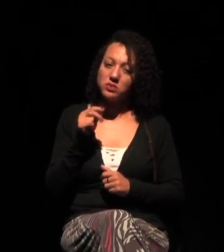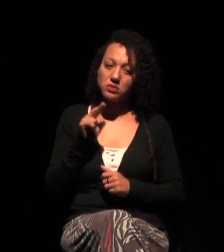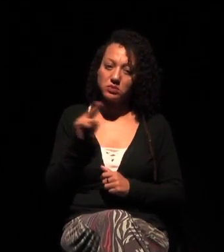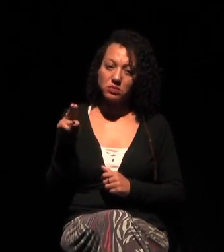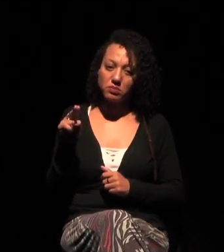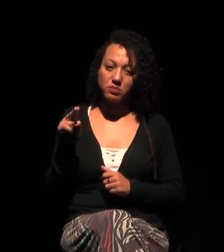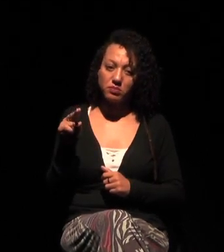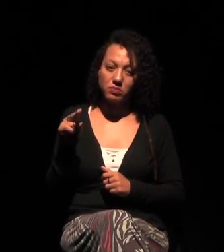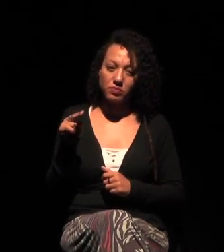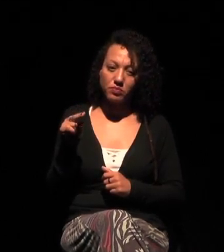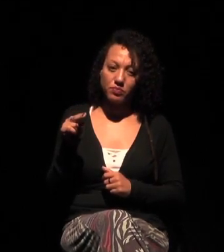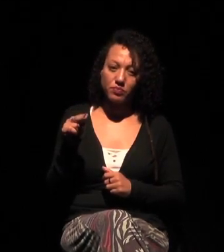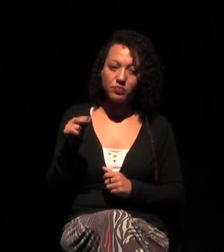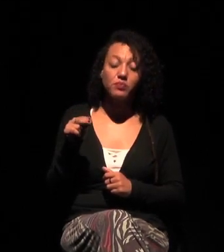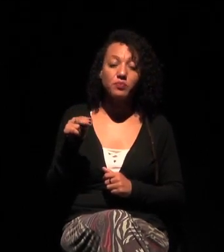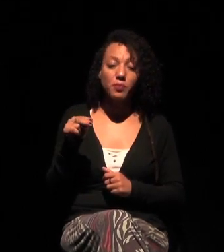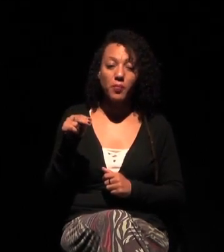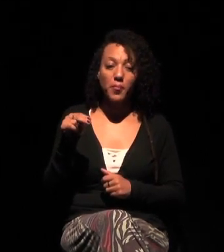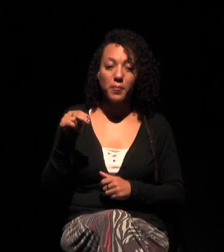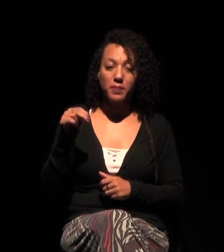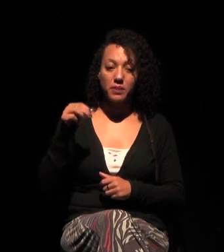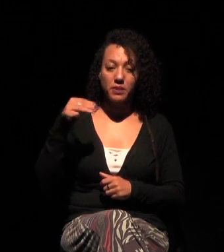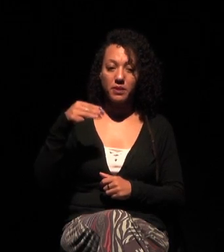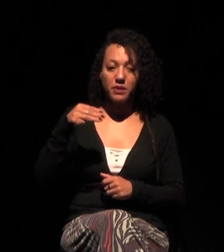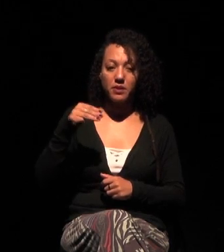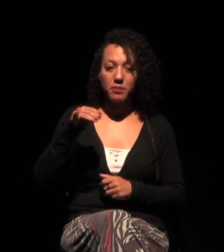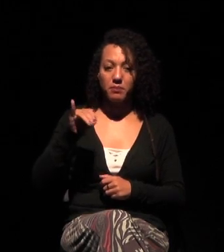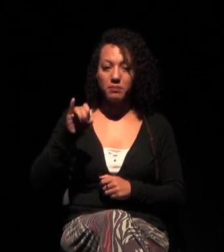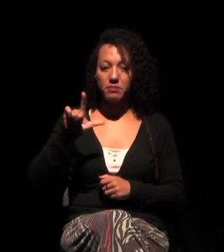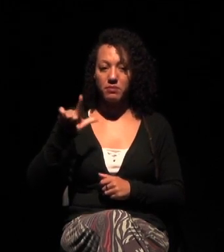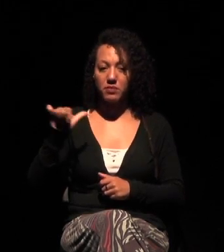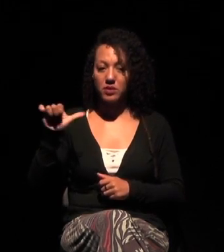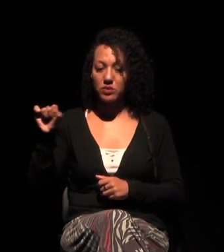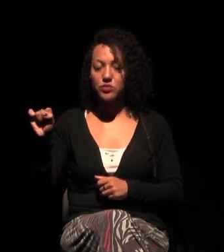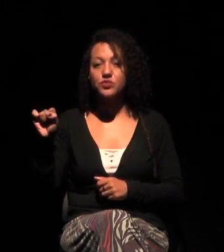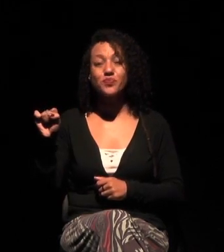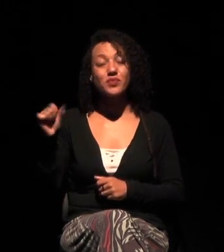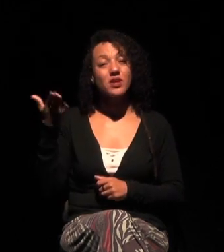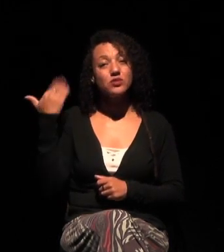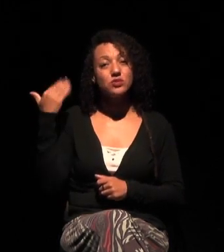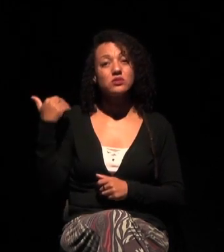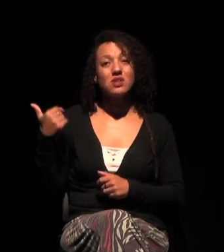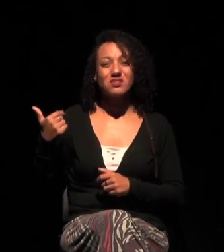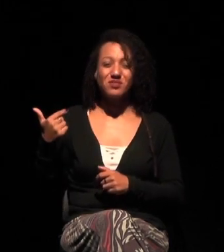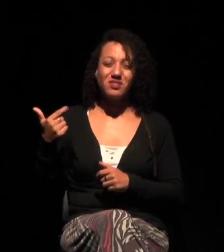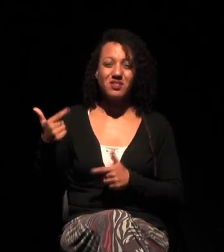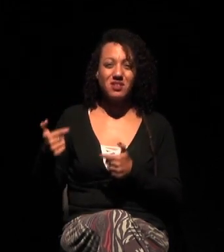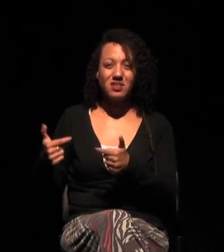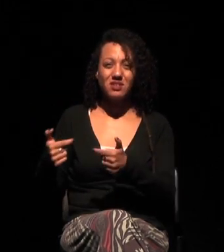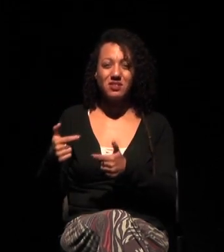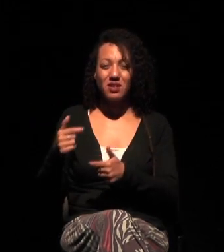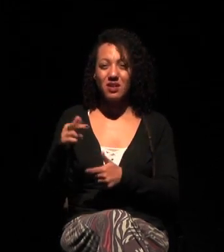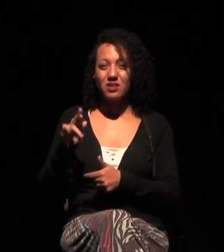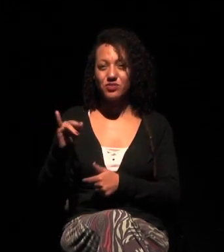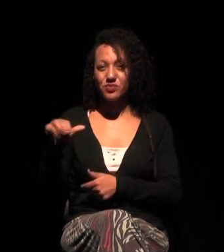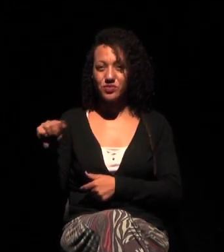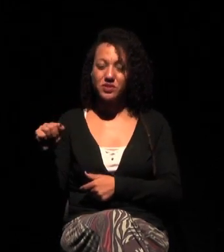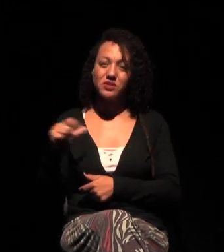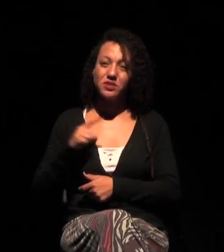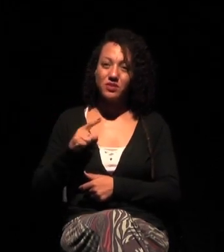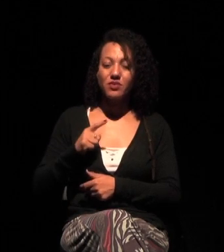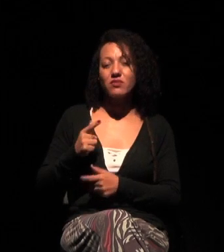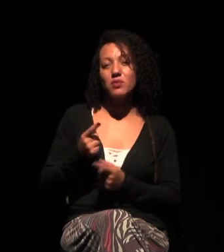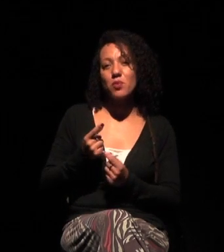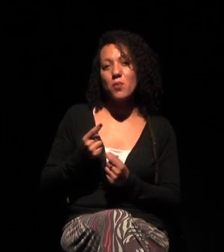poder nos anos 50 portanto em plena guerra fria e que mostrava esta concentração entre as elites econômicas